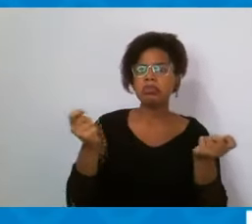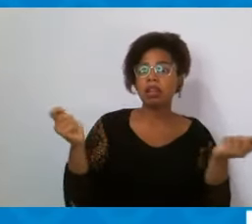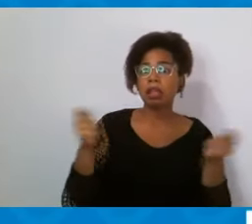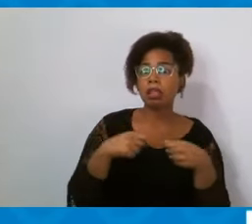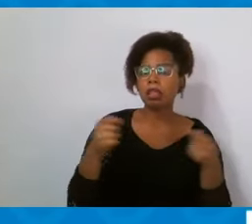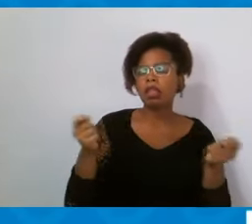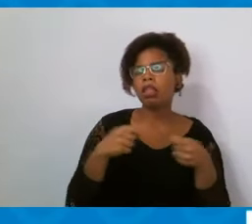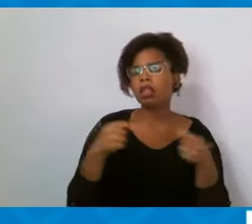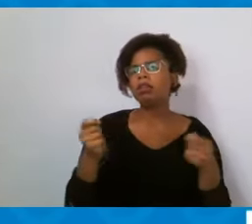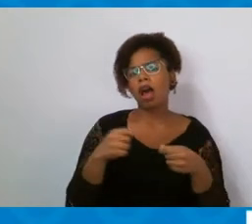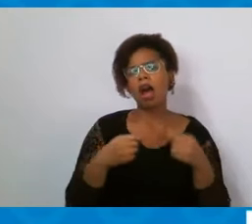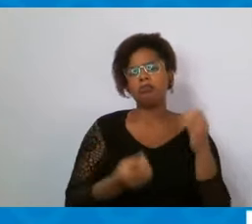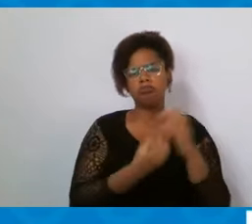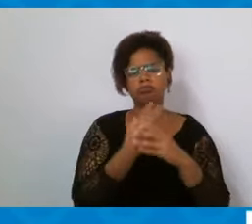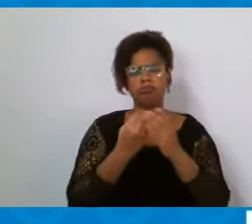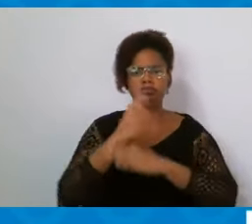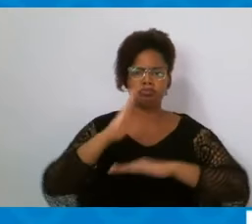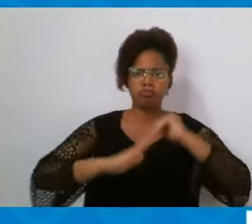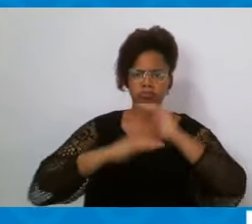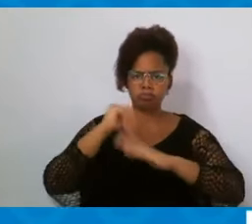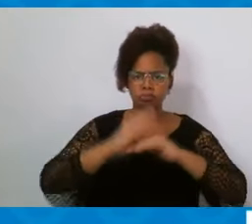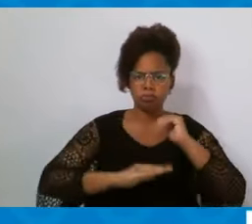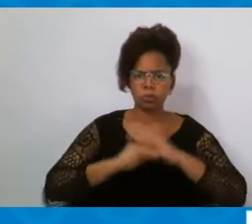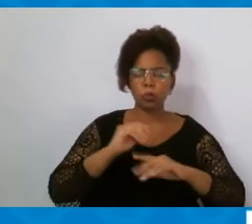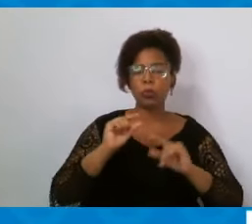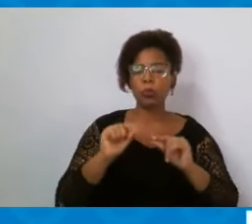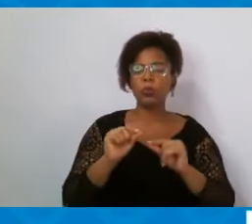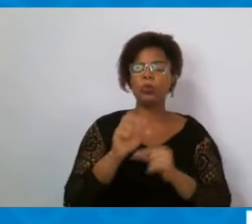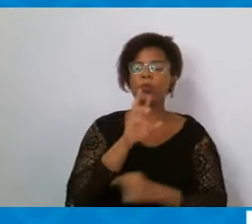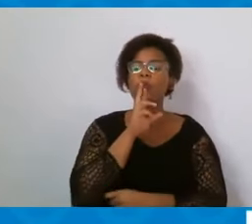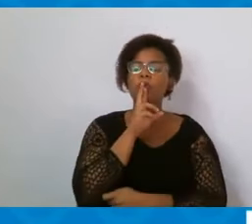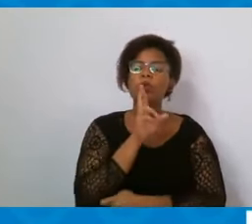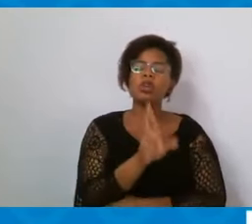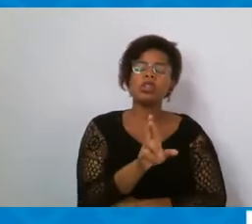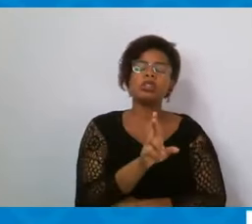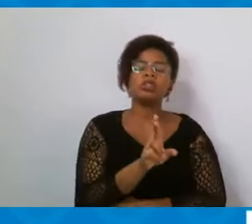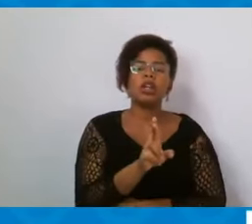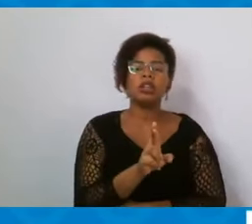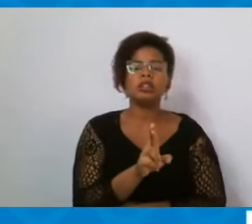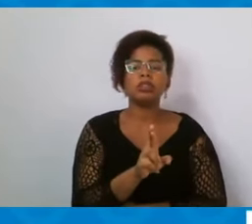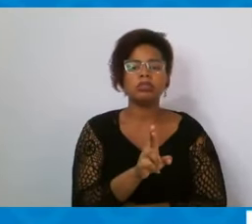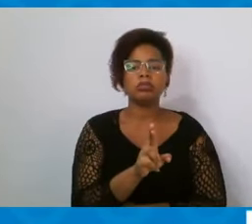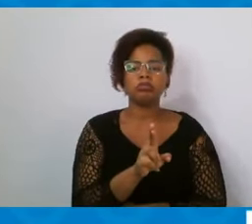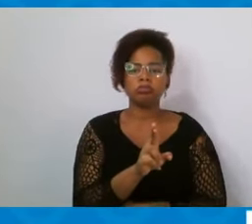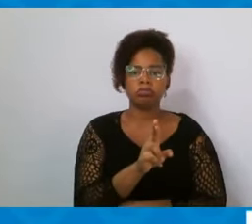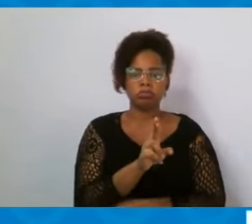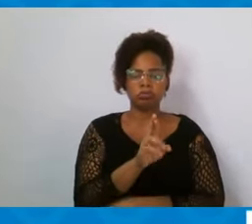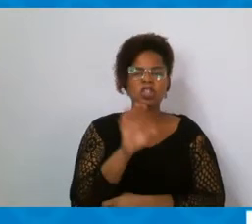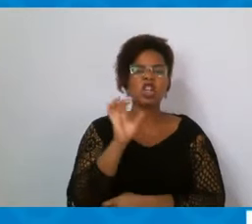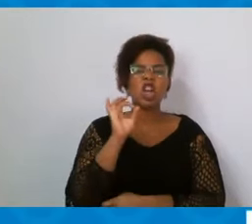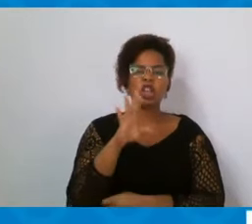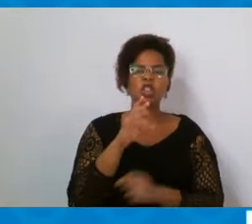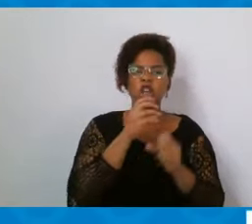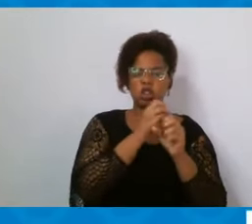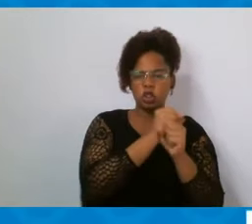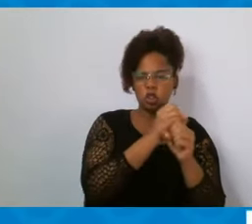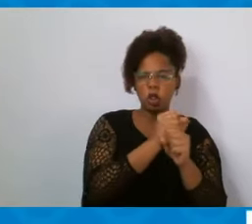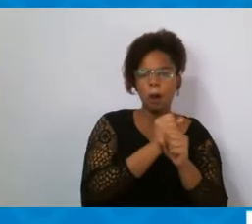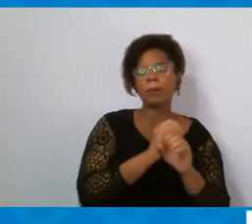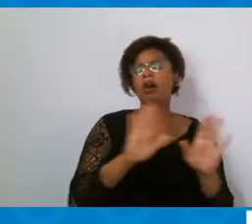possibilidades, né, de uma resultante dessa, não dessa aritmética, mas